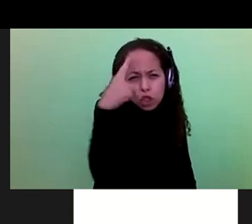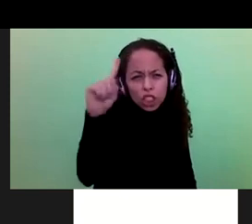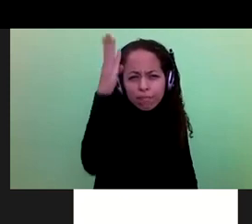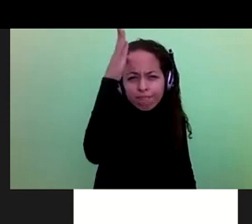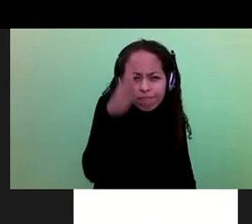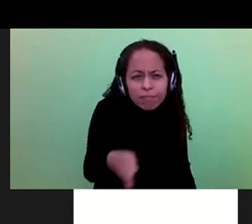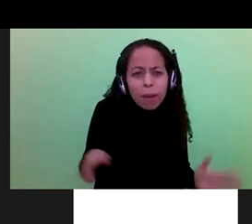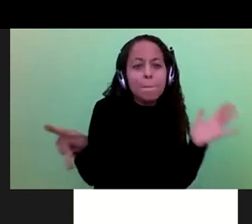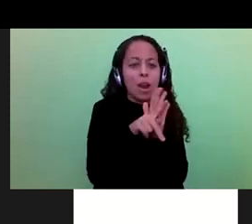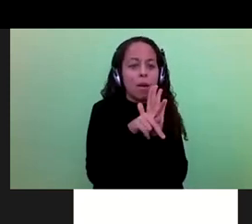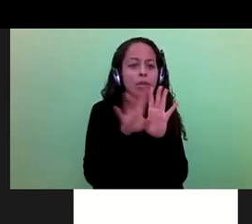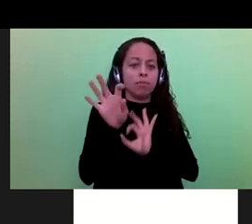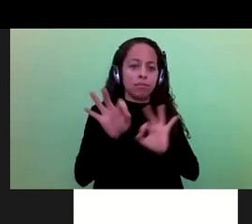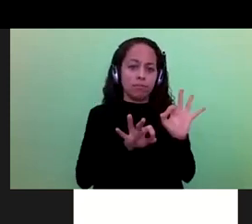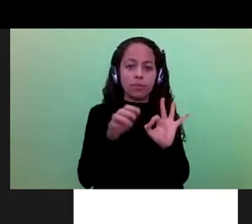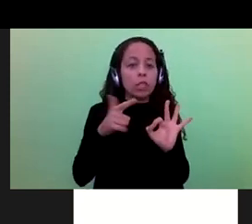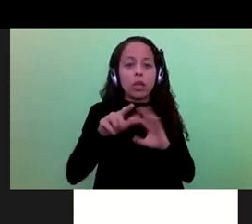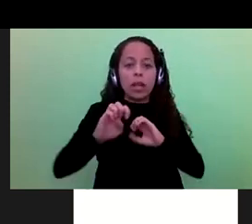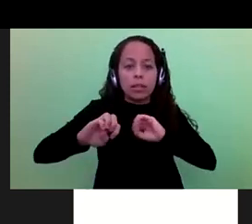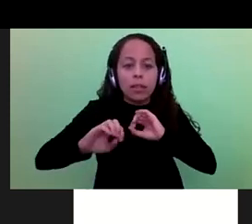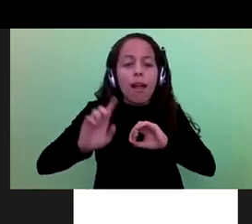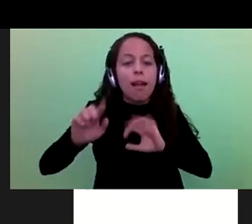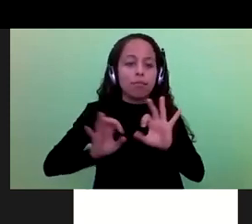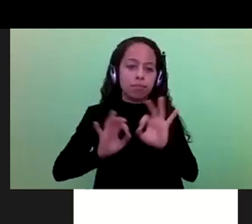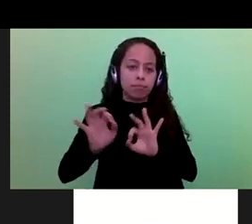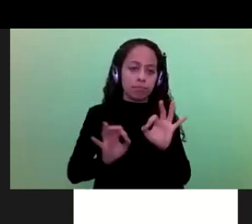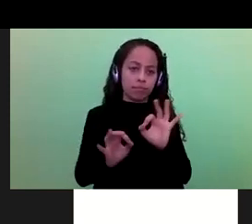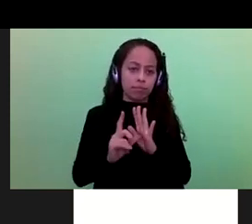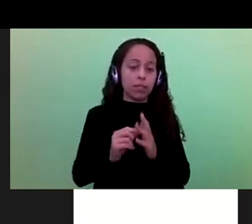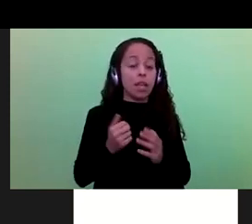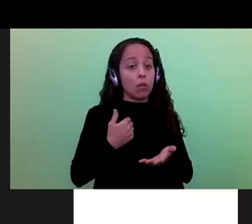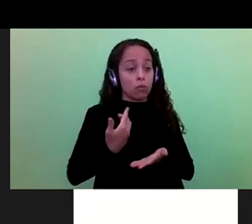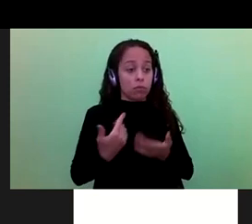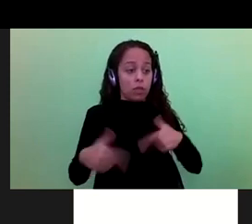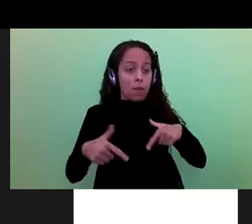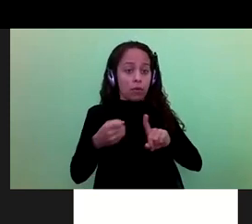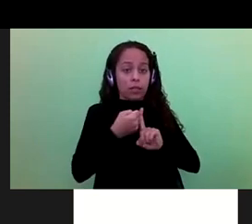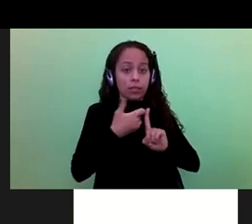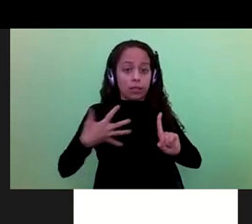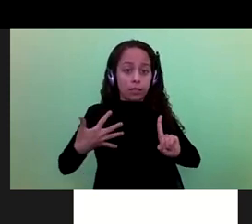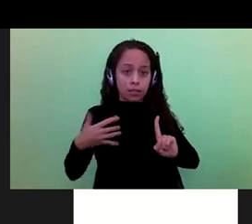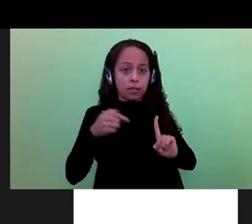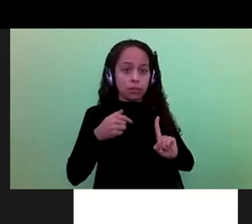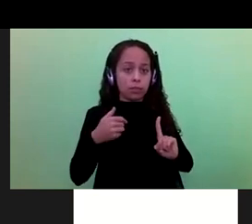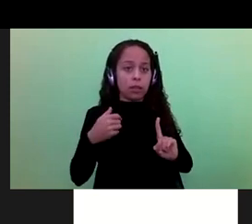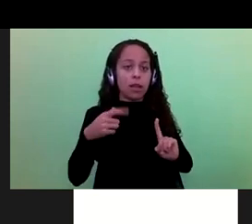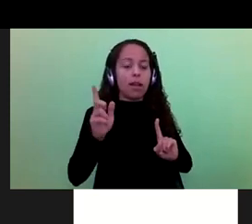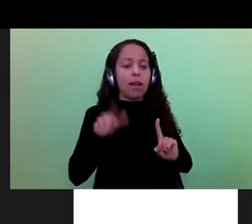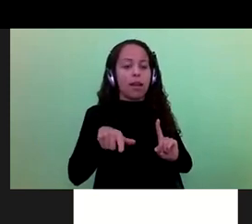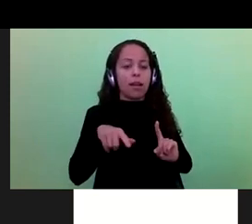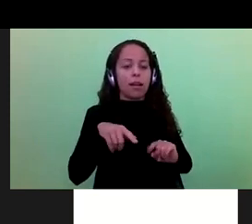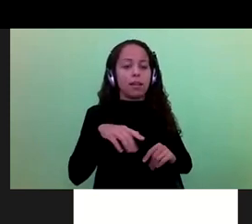Eu trabalho muito atividades de extensão aqui com o município de